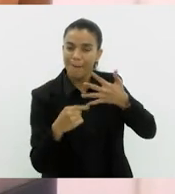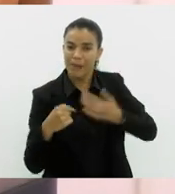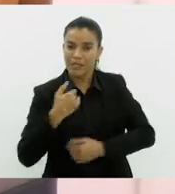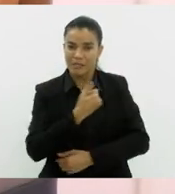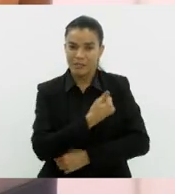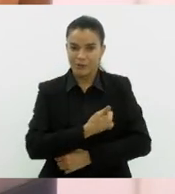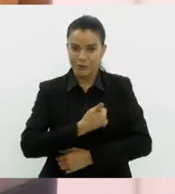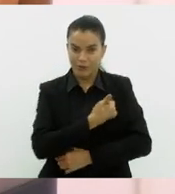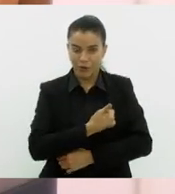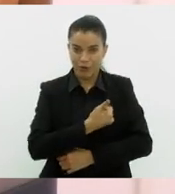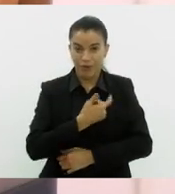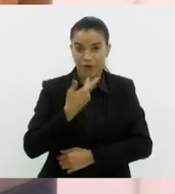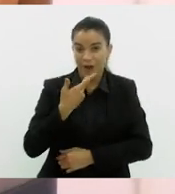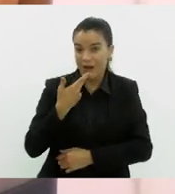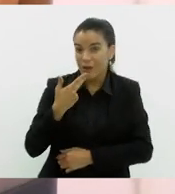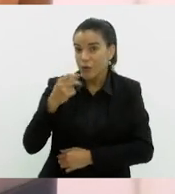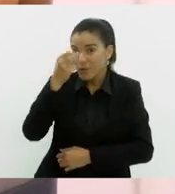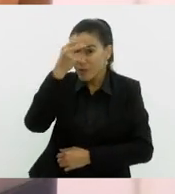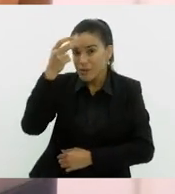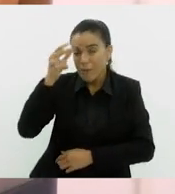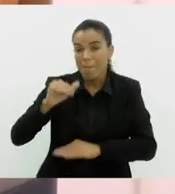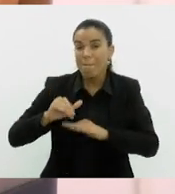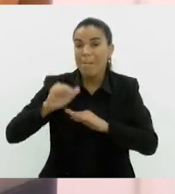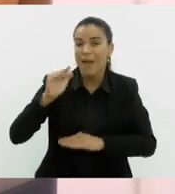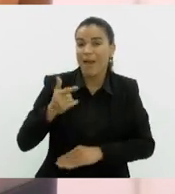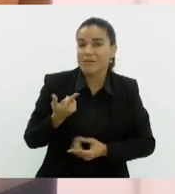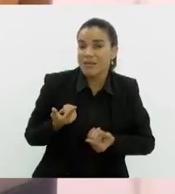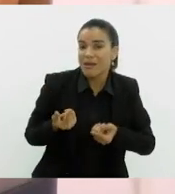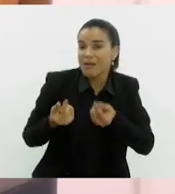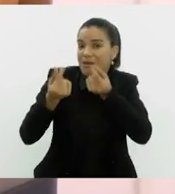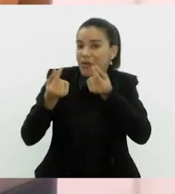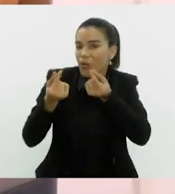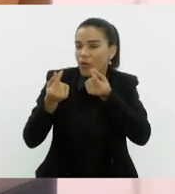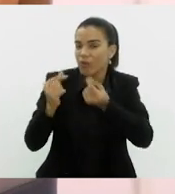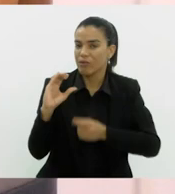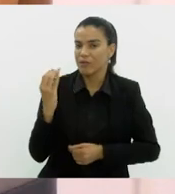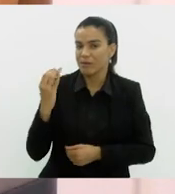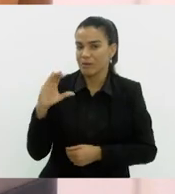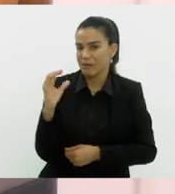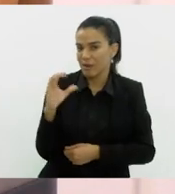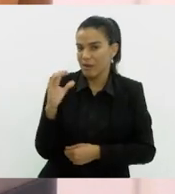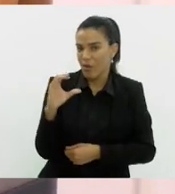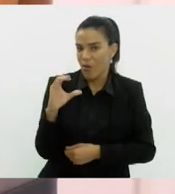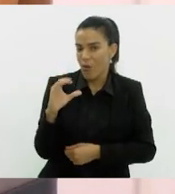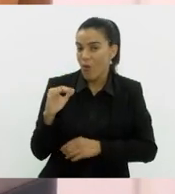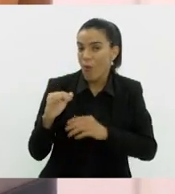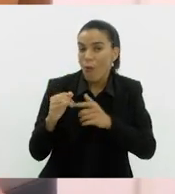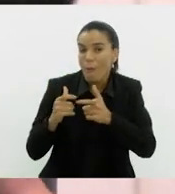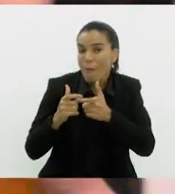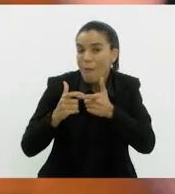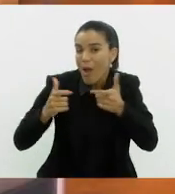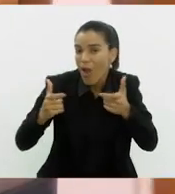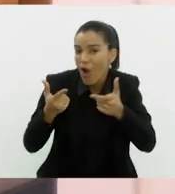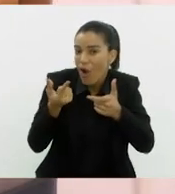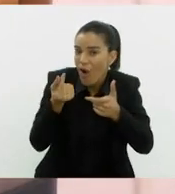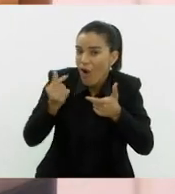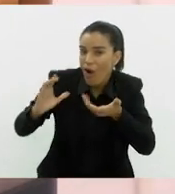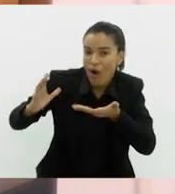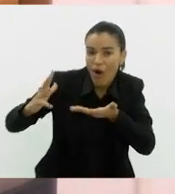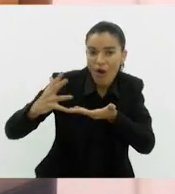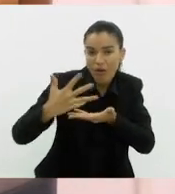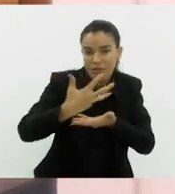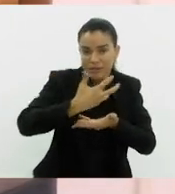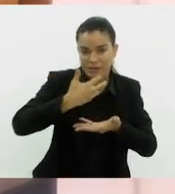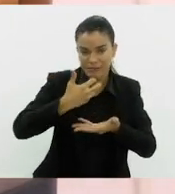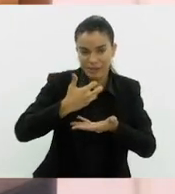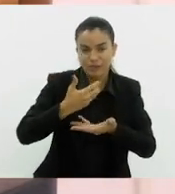falando do município mais rico do estado do Rio de Janeiro. Eu estou falando de Niterói, né? O maior orçamento do estado do Rio de Janeiro, mas